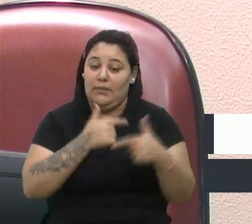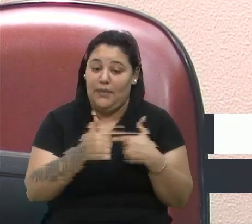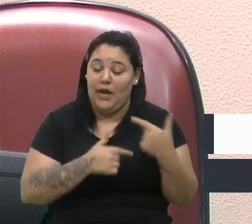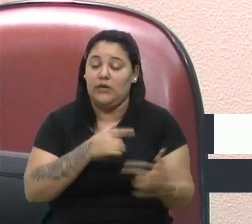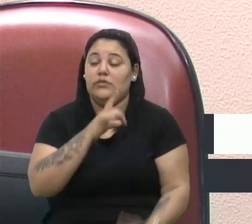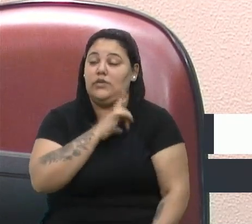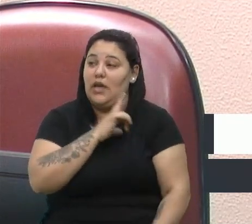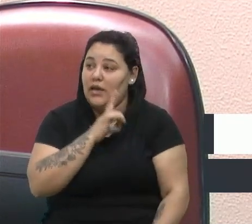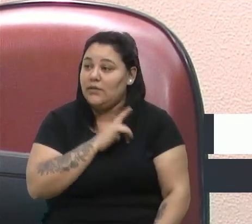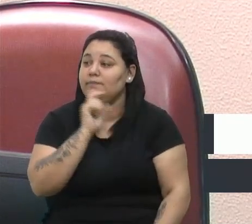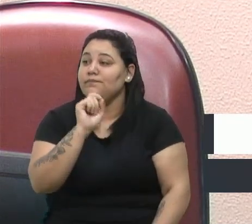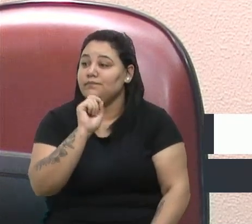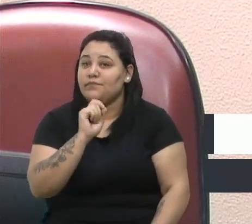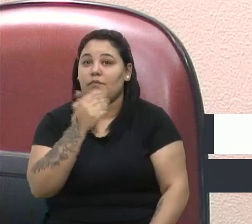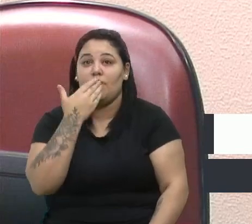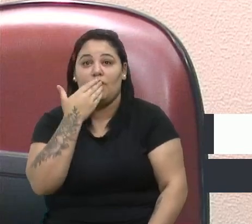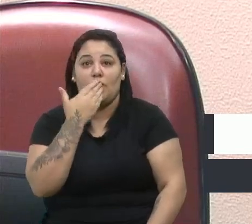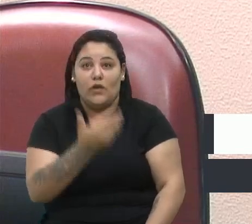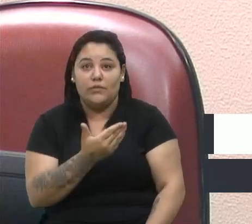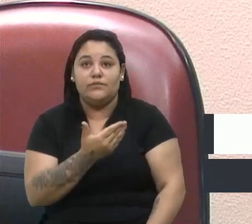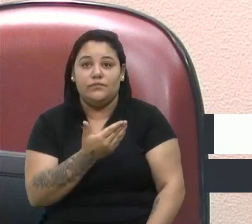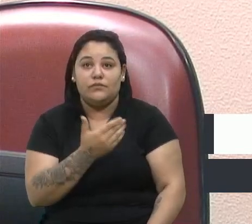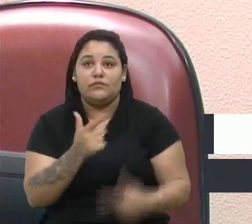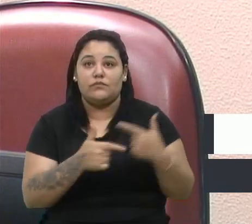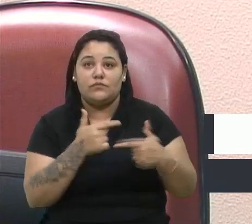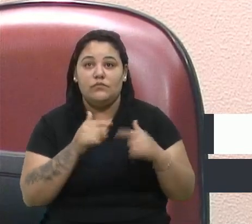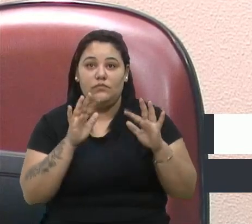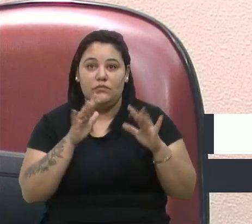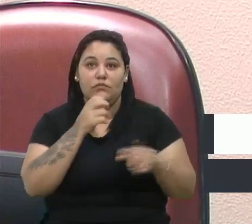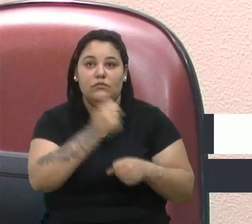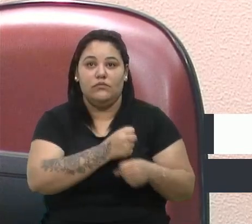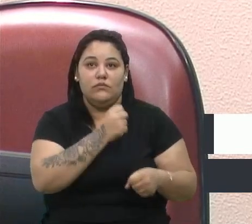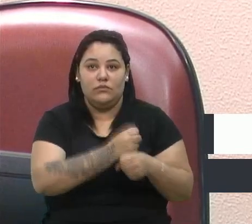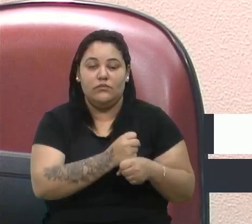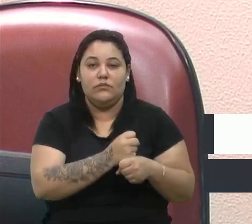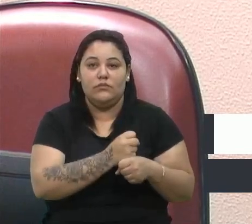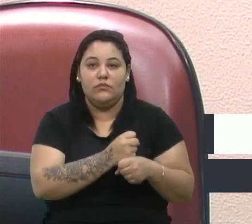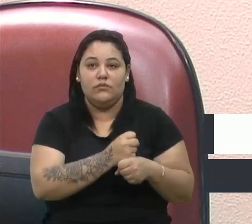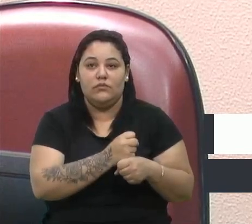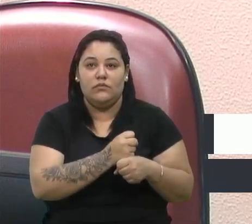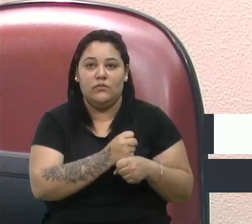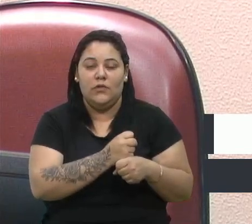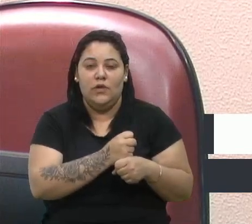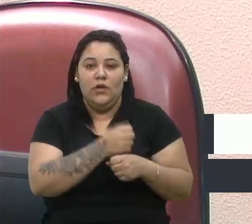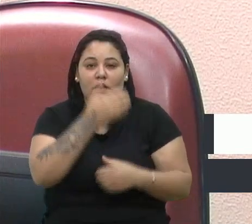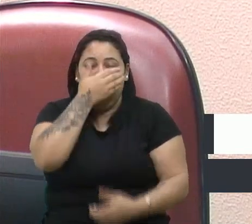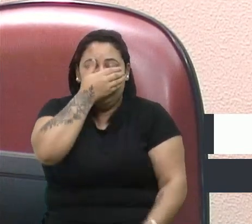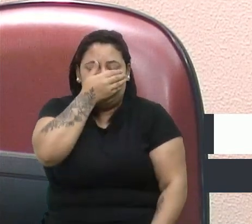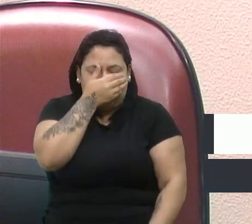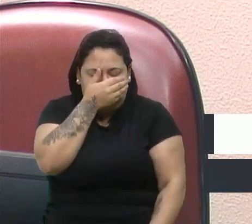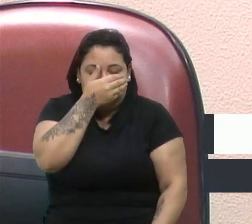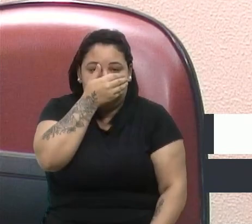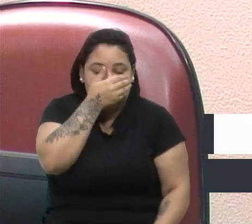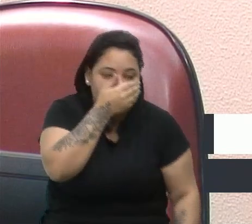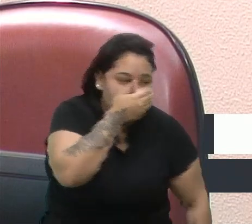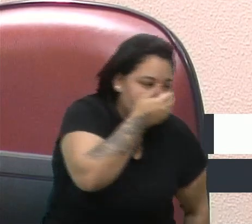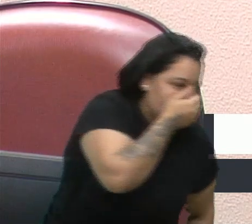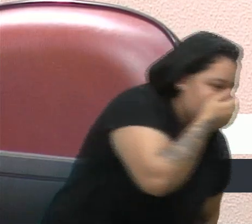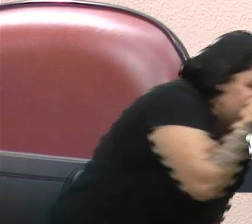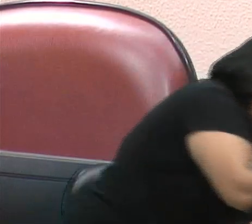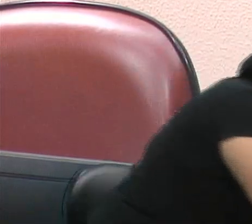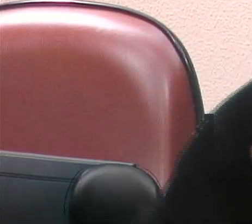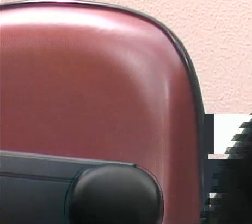o que estão pedindo no meu gabinete de mão de obra, vocês não têm ideia. Mas, infelizmente, só